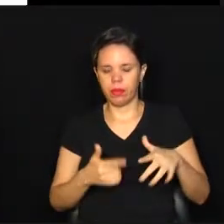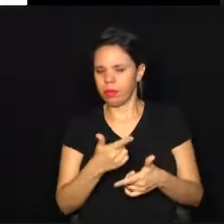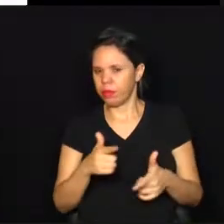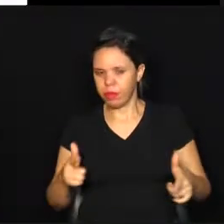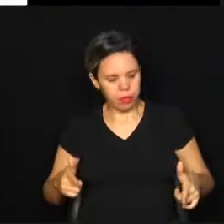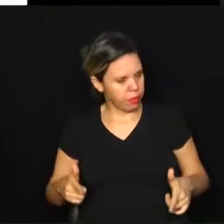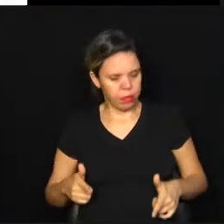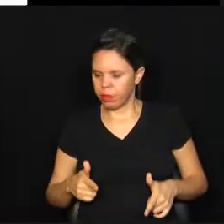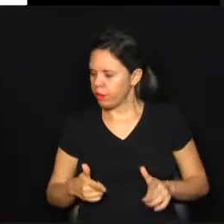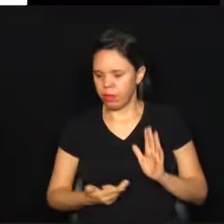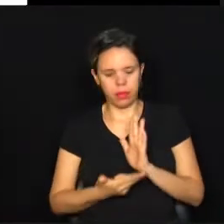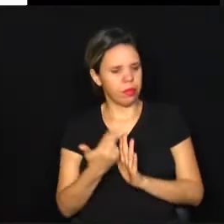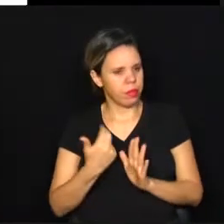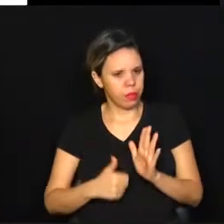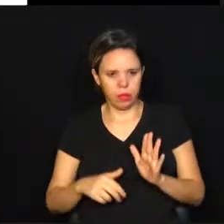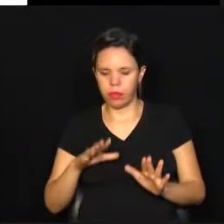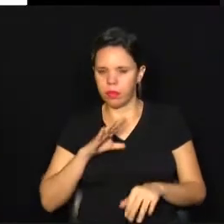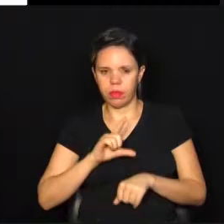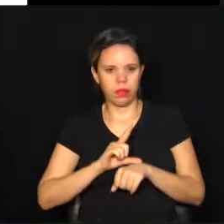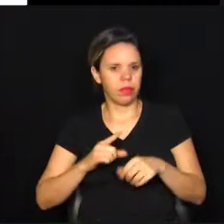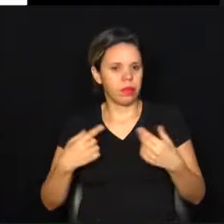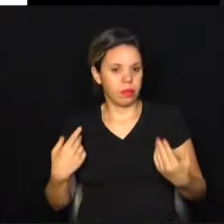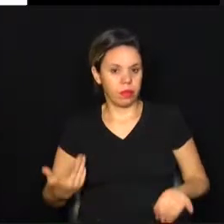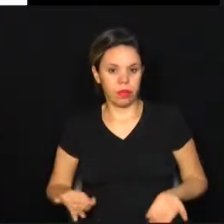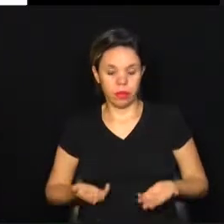estão desenhados na nossa legislação